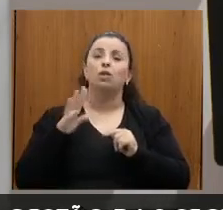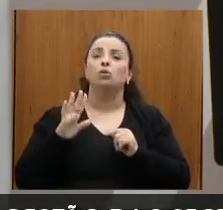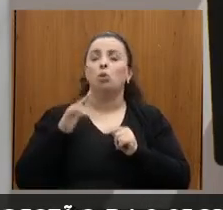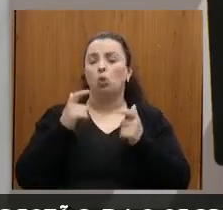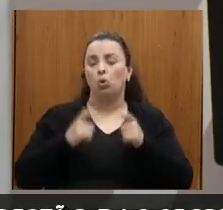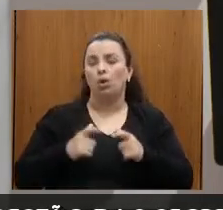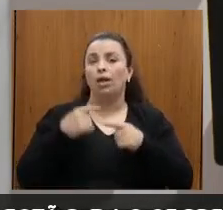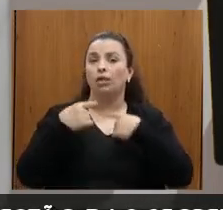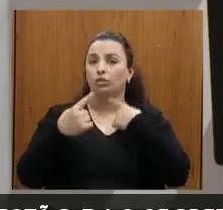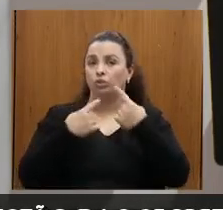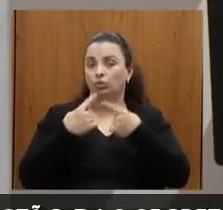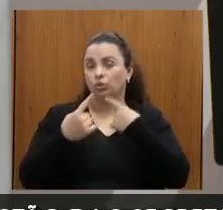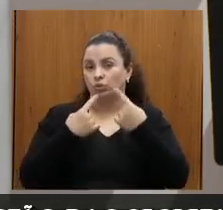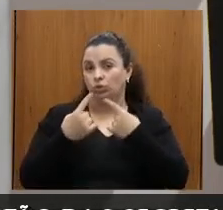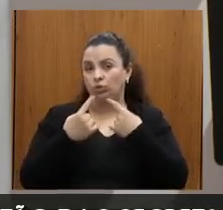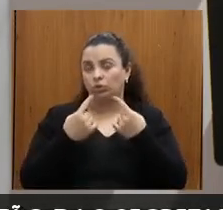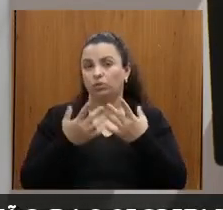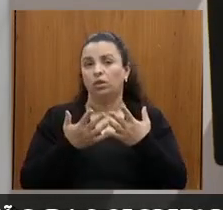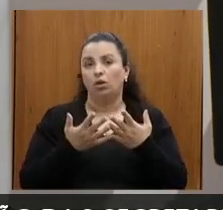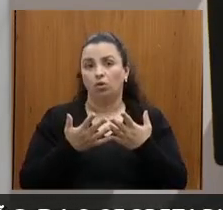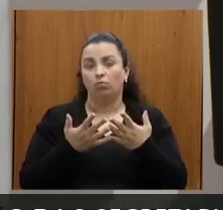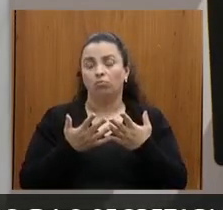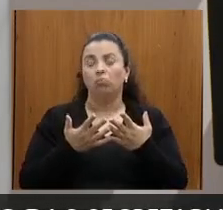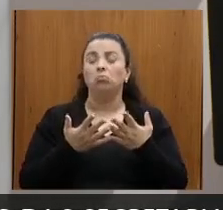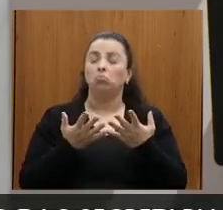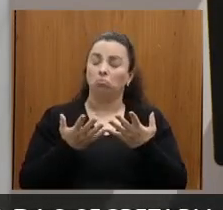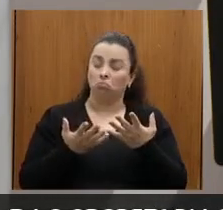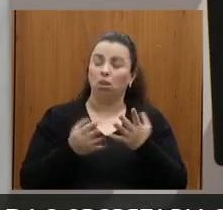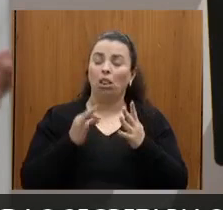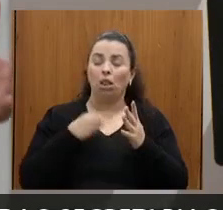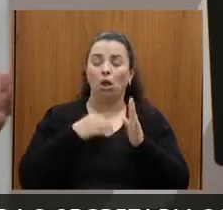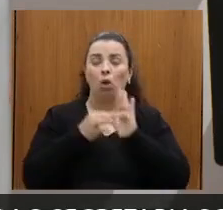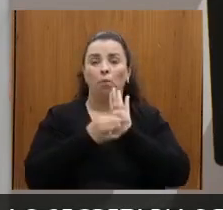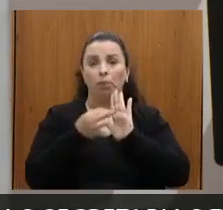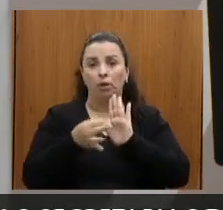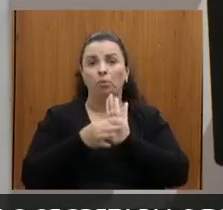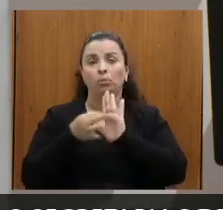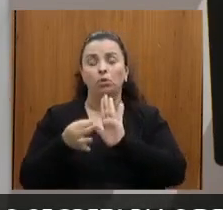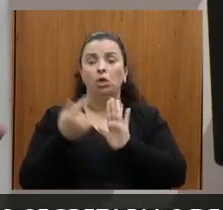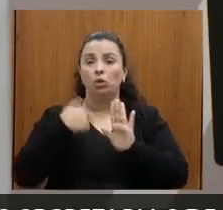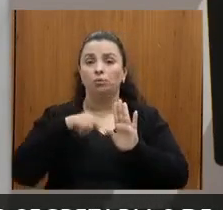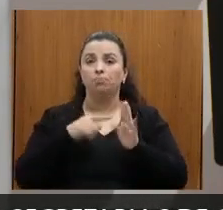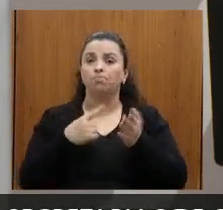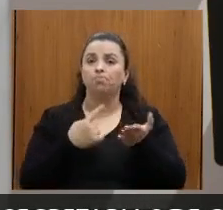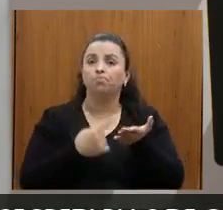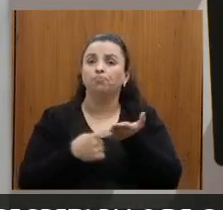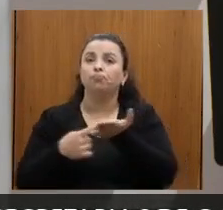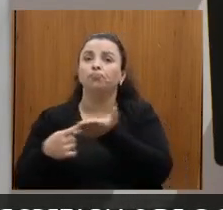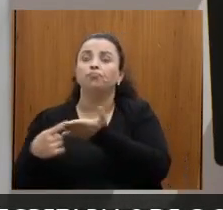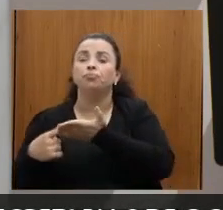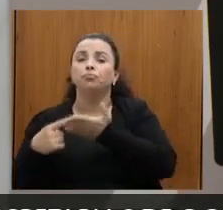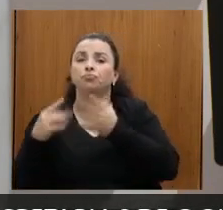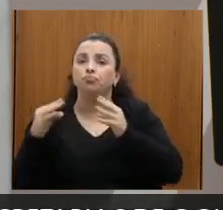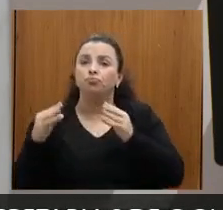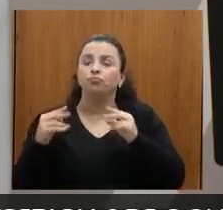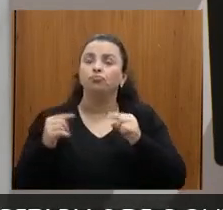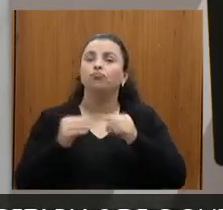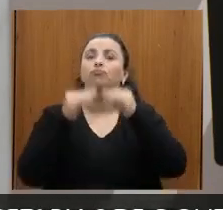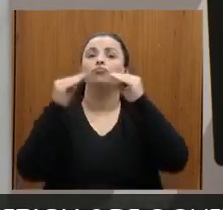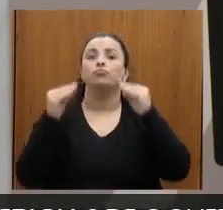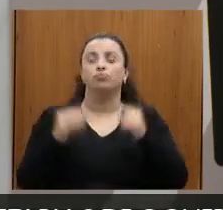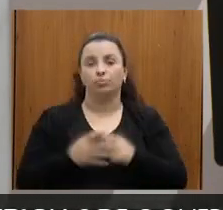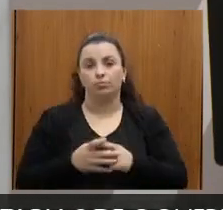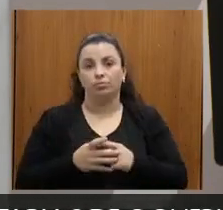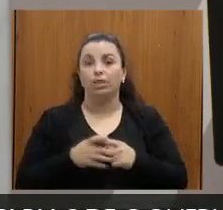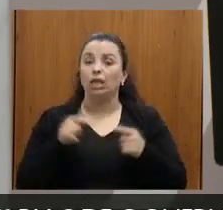colocam, assim, as ideias e acho que temos que chegar num consenso. E chegou esse momento. Esse momento aí está